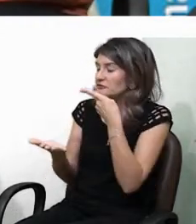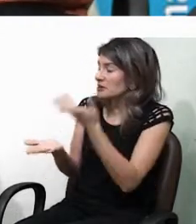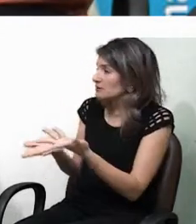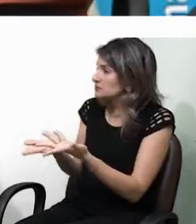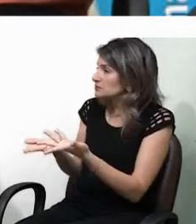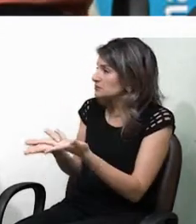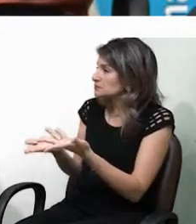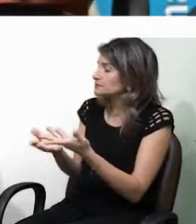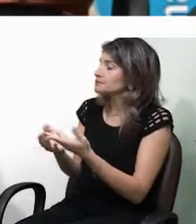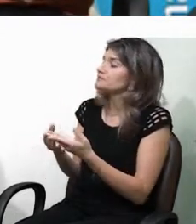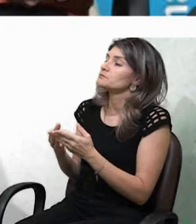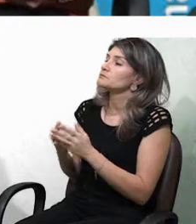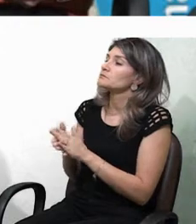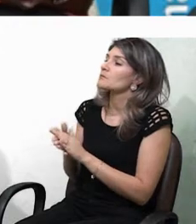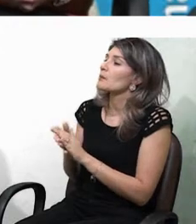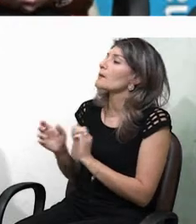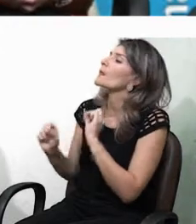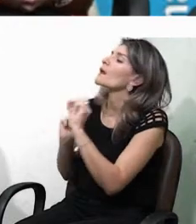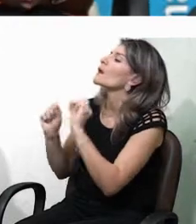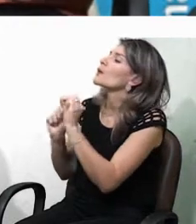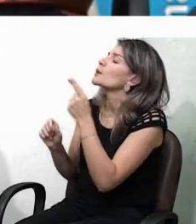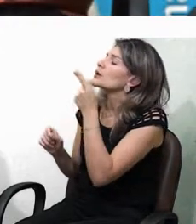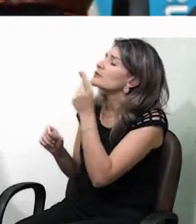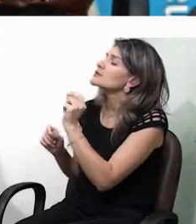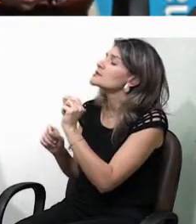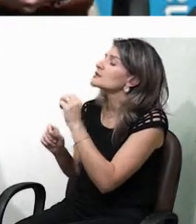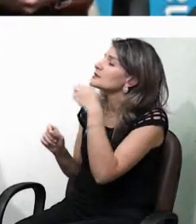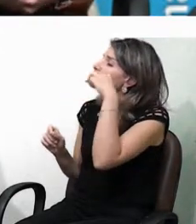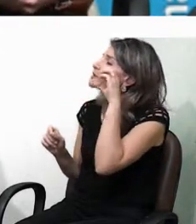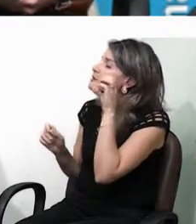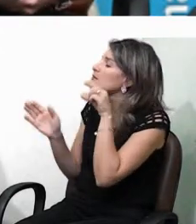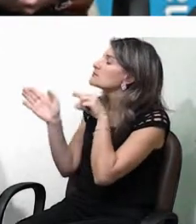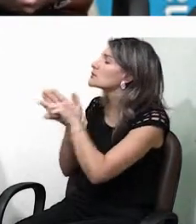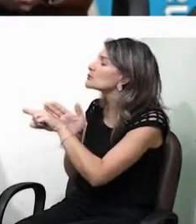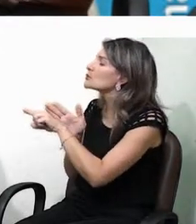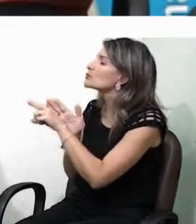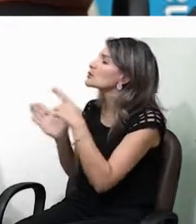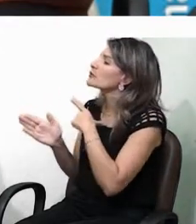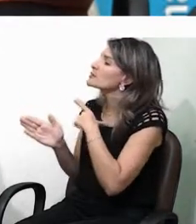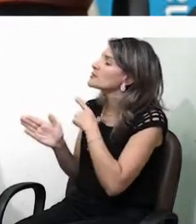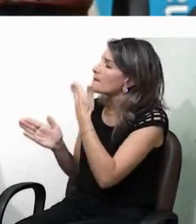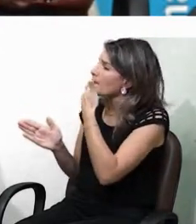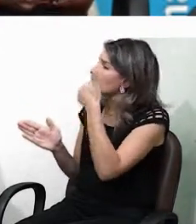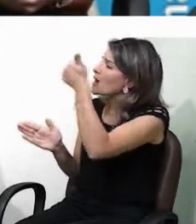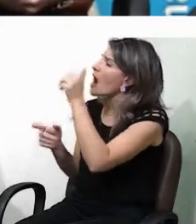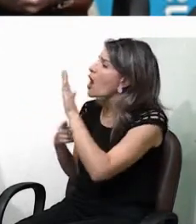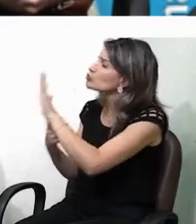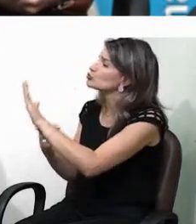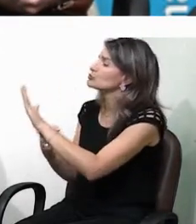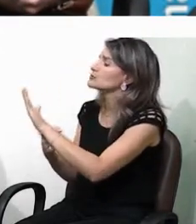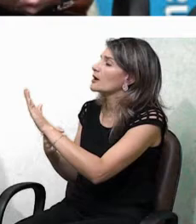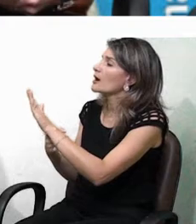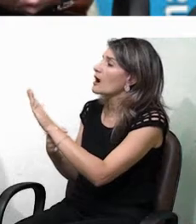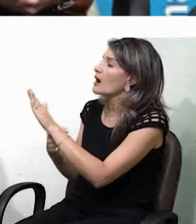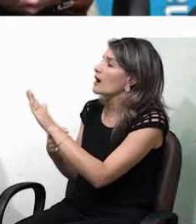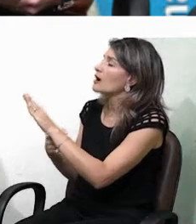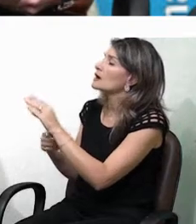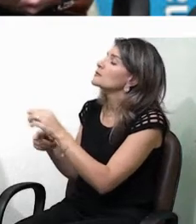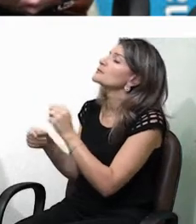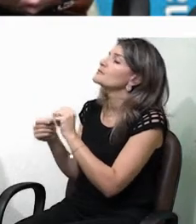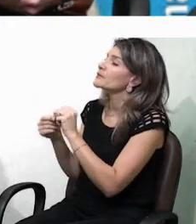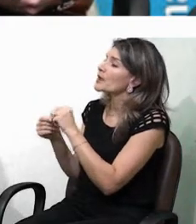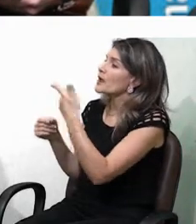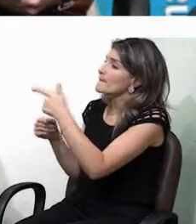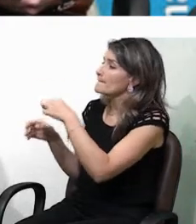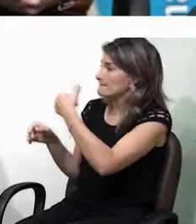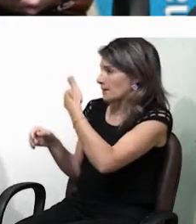dizer. Então, o que você tem para acrescentar sobre isso? E eu gostaria que a Camila também falasse um pouquinho